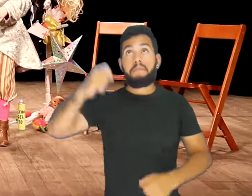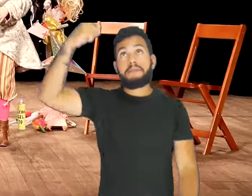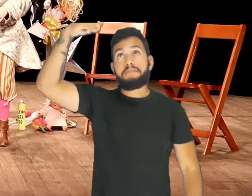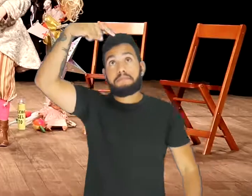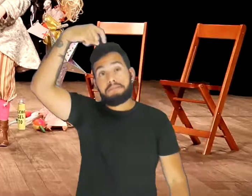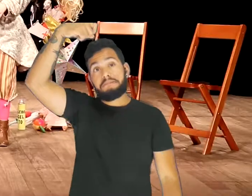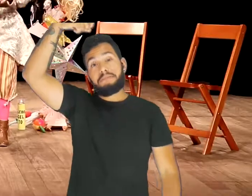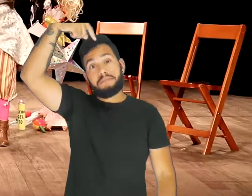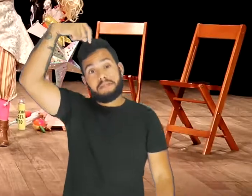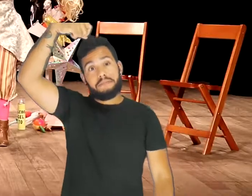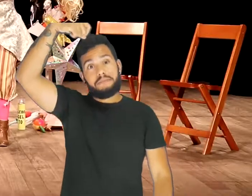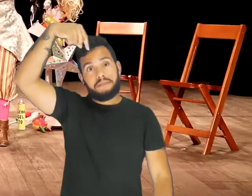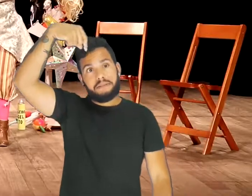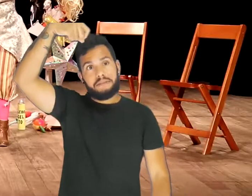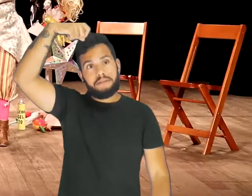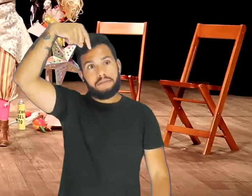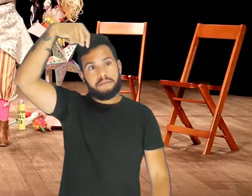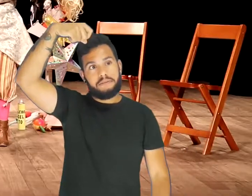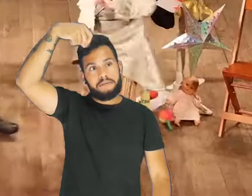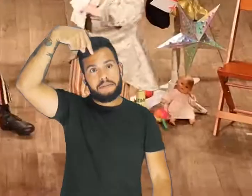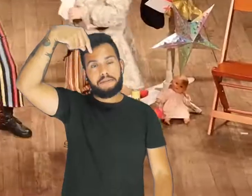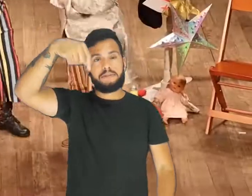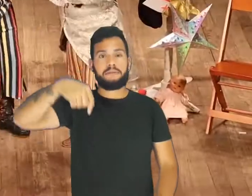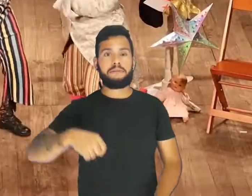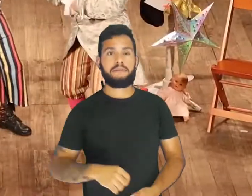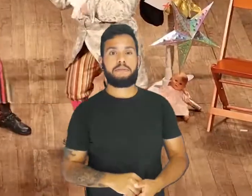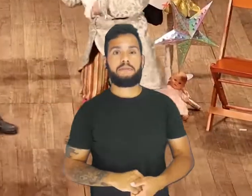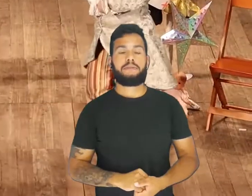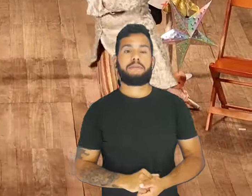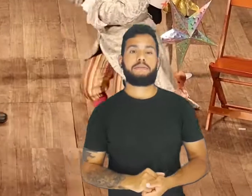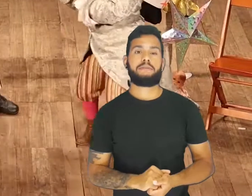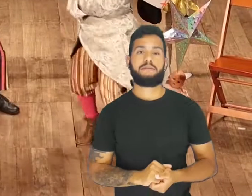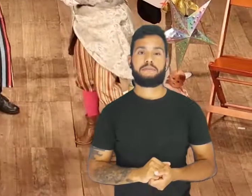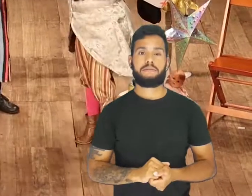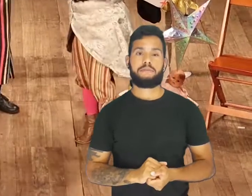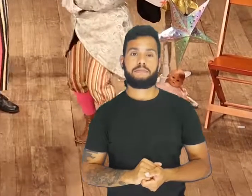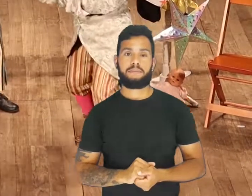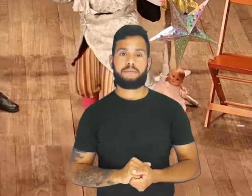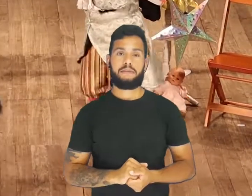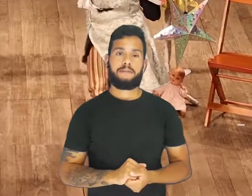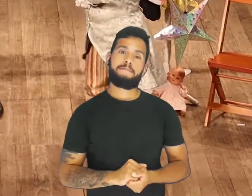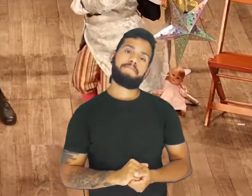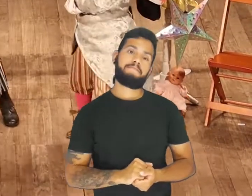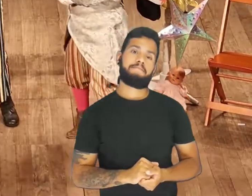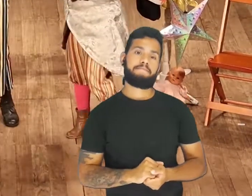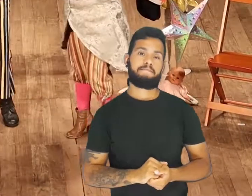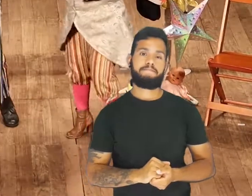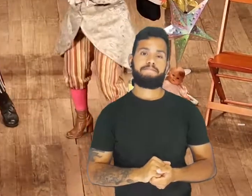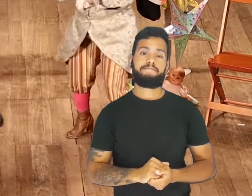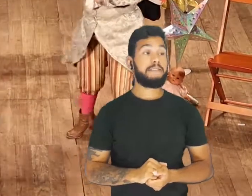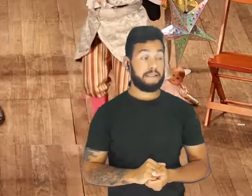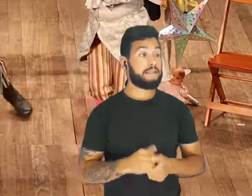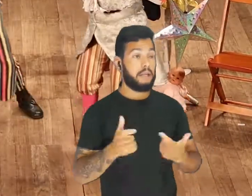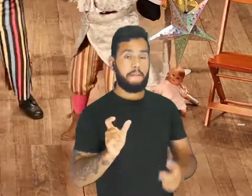Sou eu agora. Vamos fazer pinga em mim! Pinga em mim! A goteira! Pinga em mim! Pinga